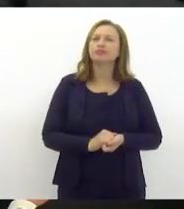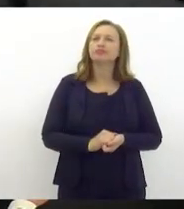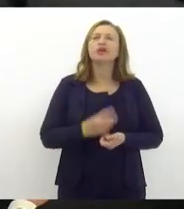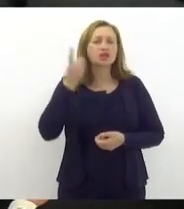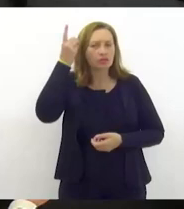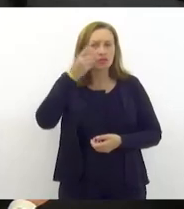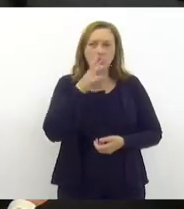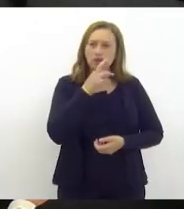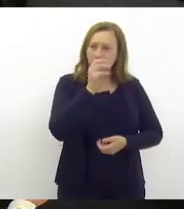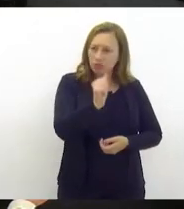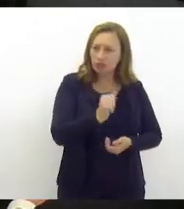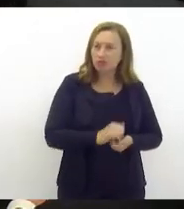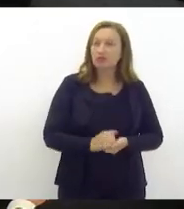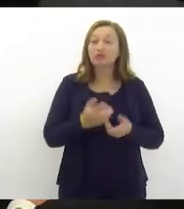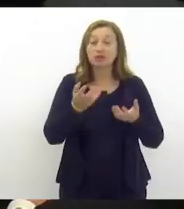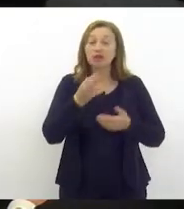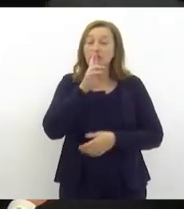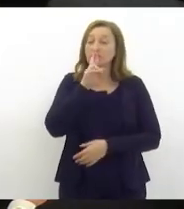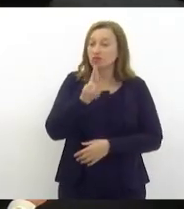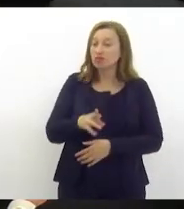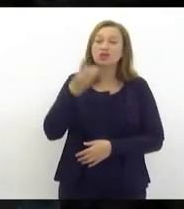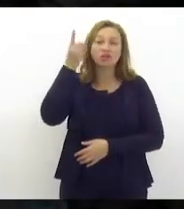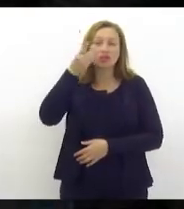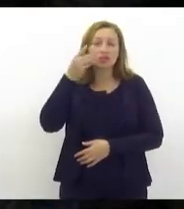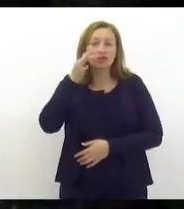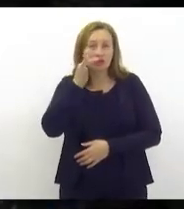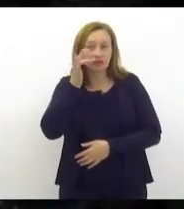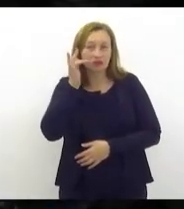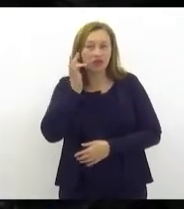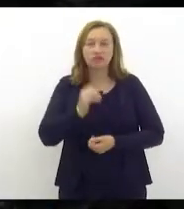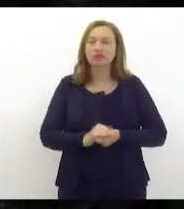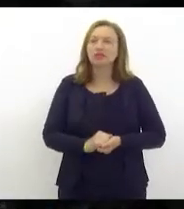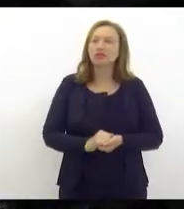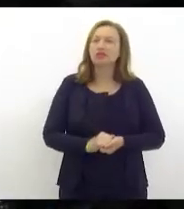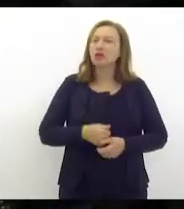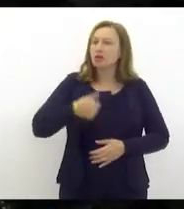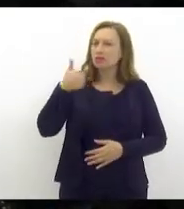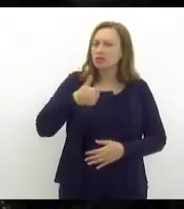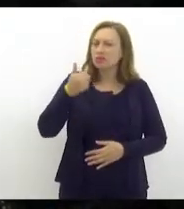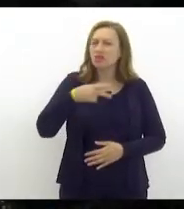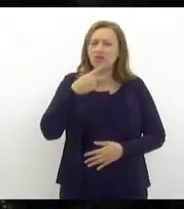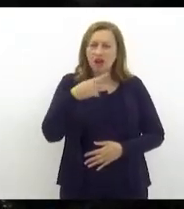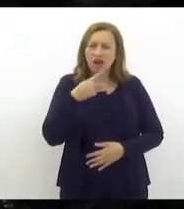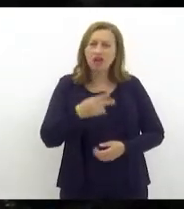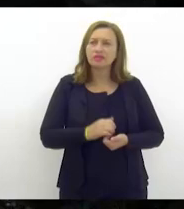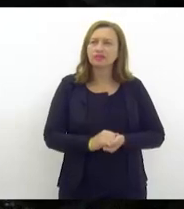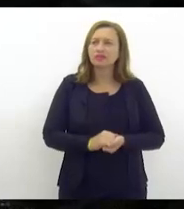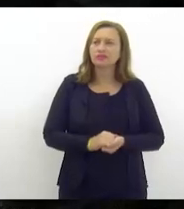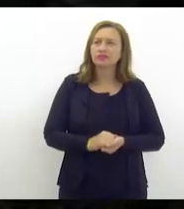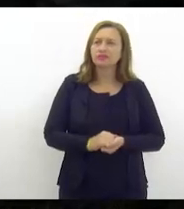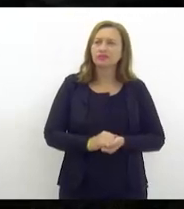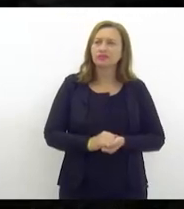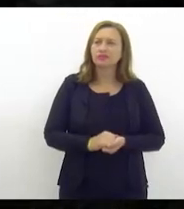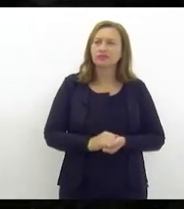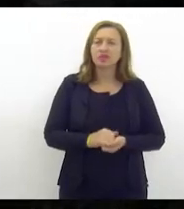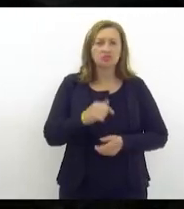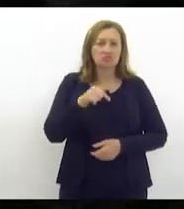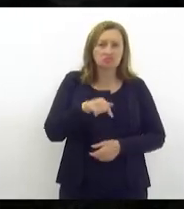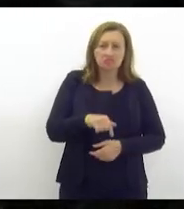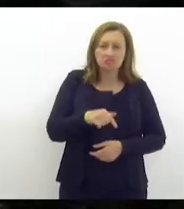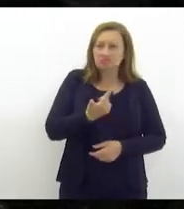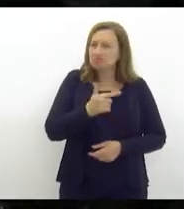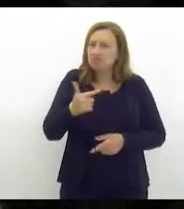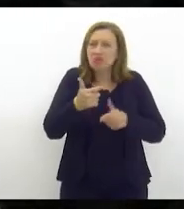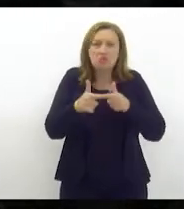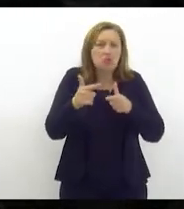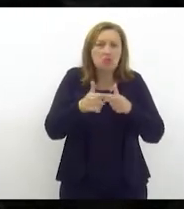Deputado Amorim. Quero responder ao deputado Flávio Serafini. Em primeiro lugar, dizer que aqui não tem o menor